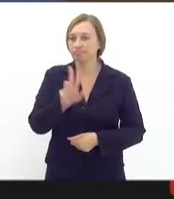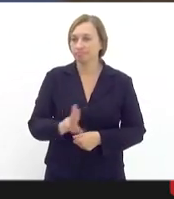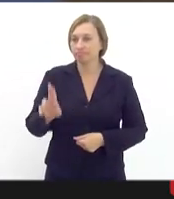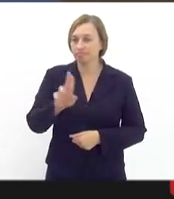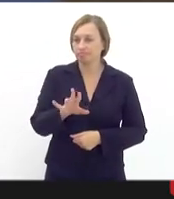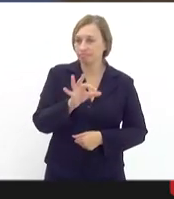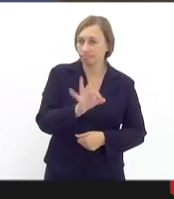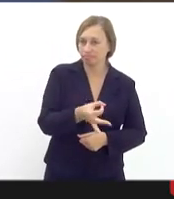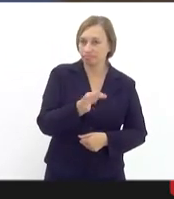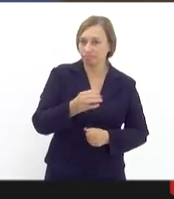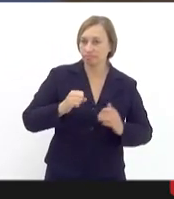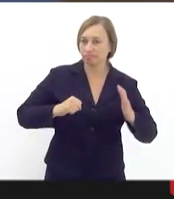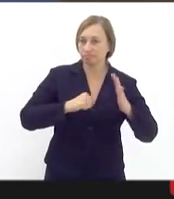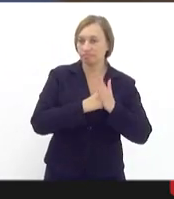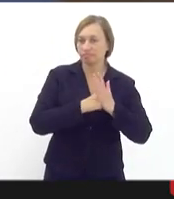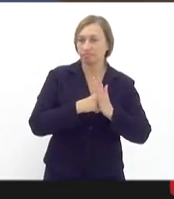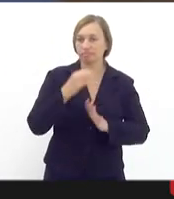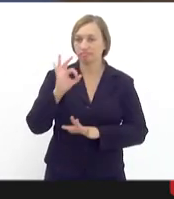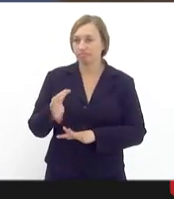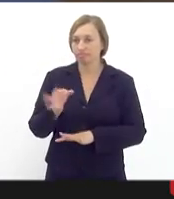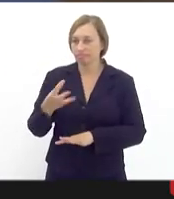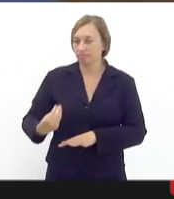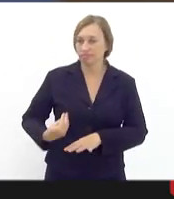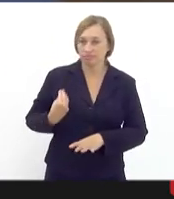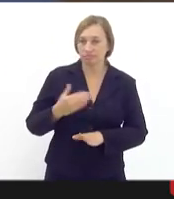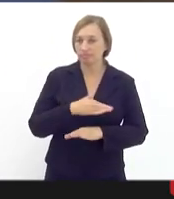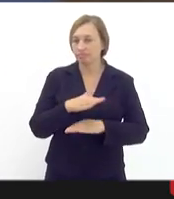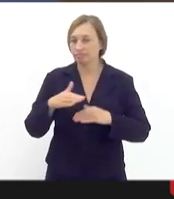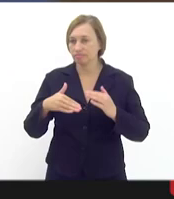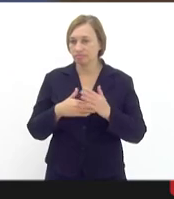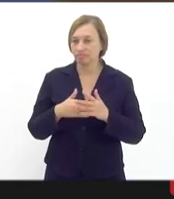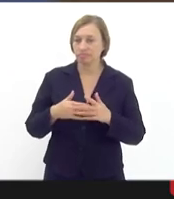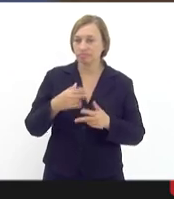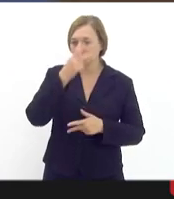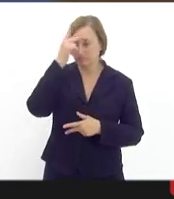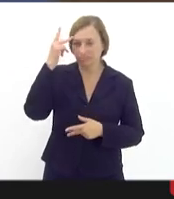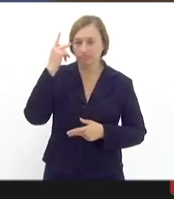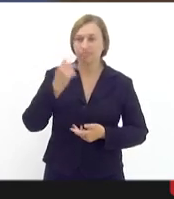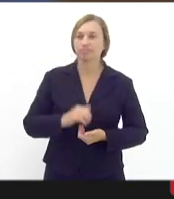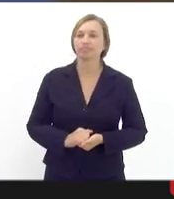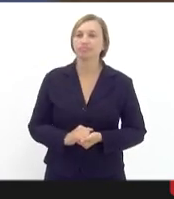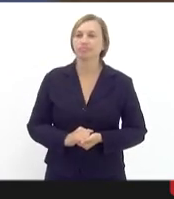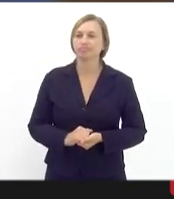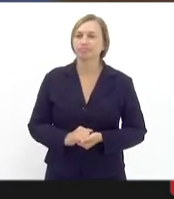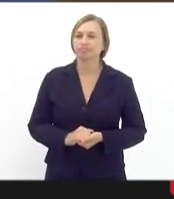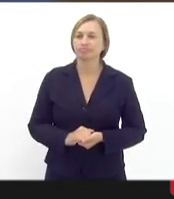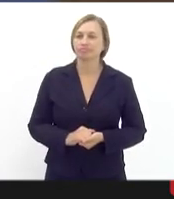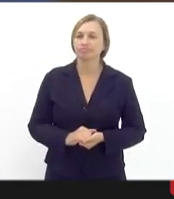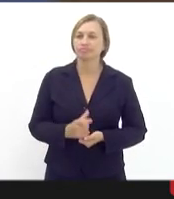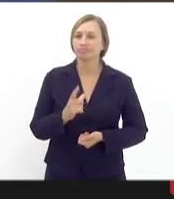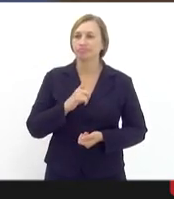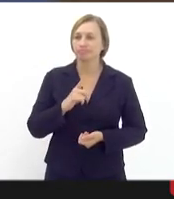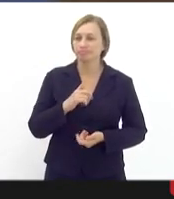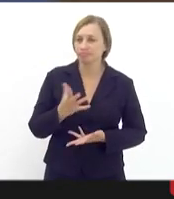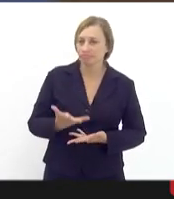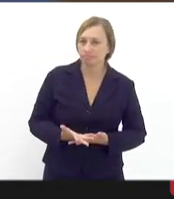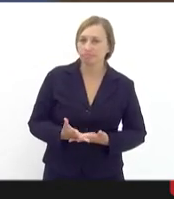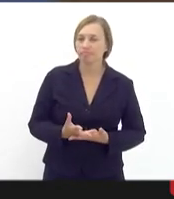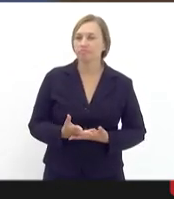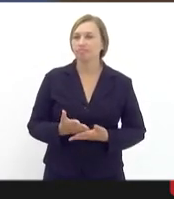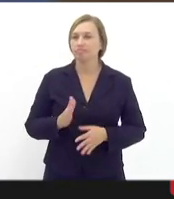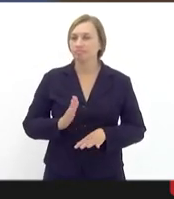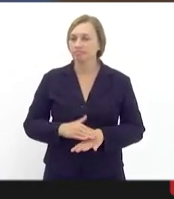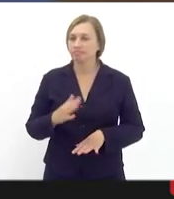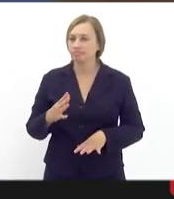legítimo impactará seguramente na vida de tantos e tantos e tantos para que tenhamos o bem viver, para que tenhamos mais